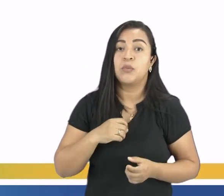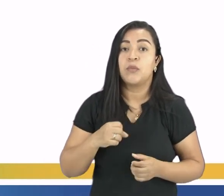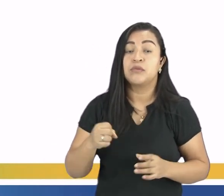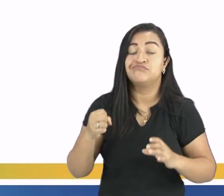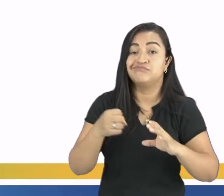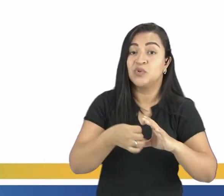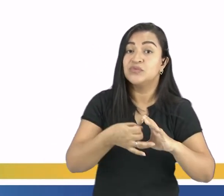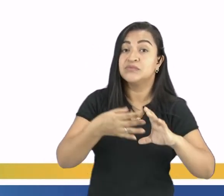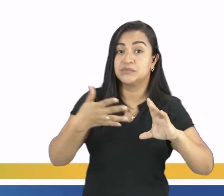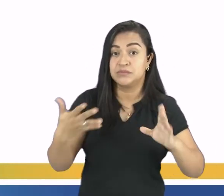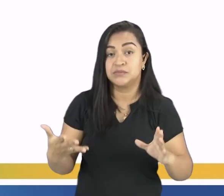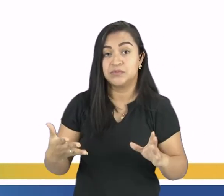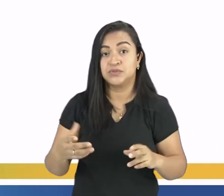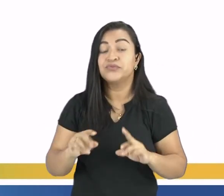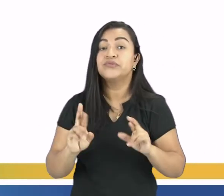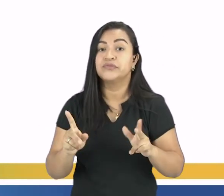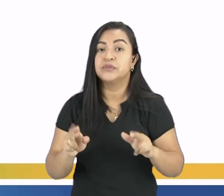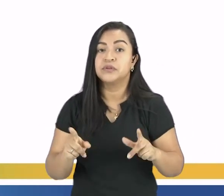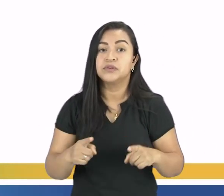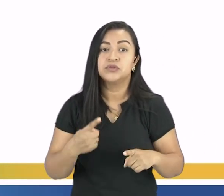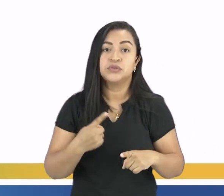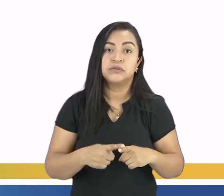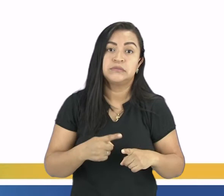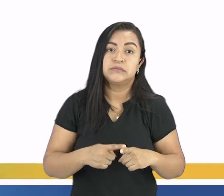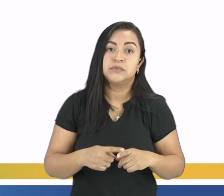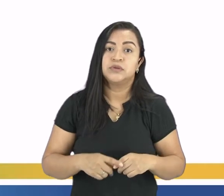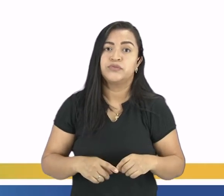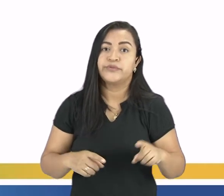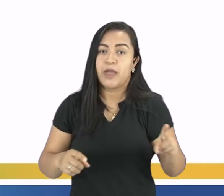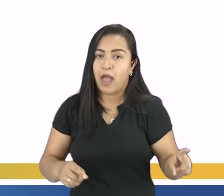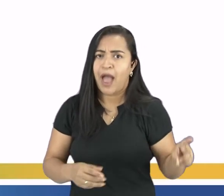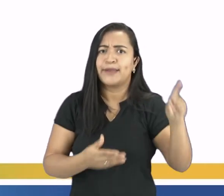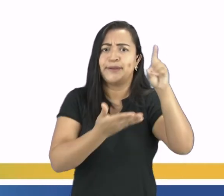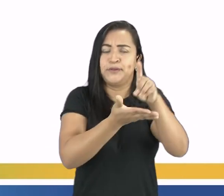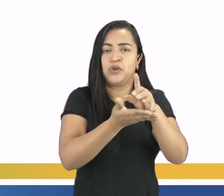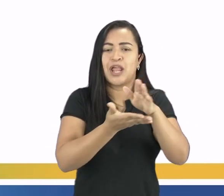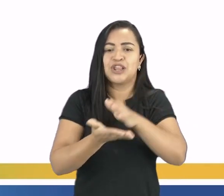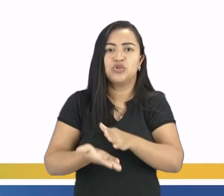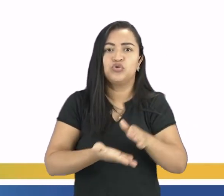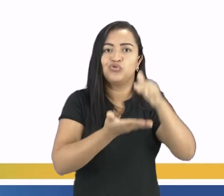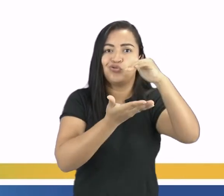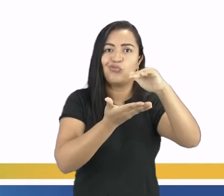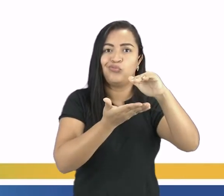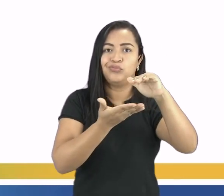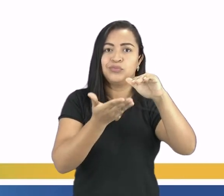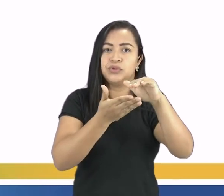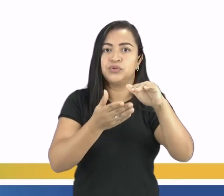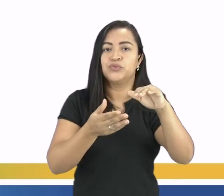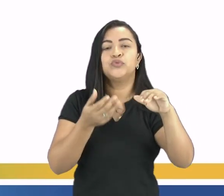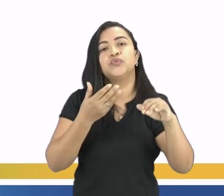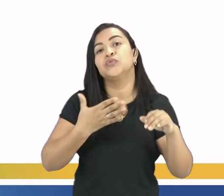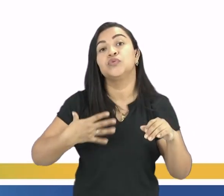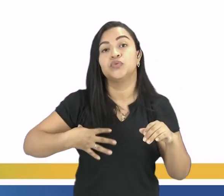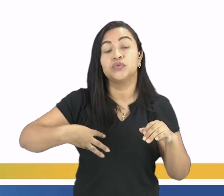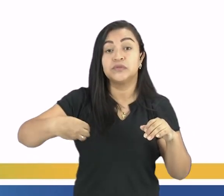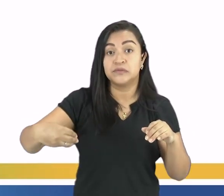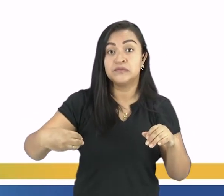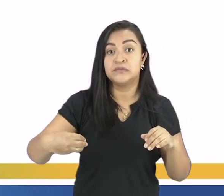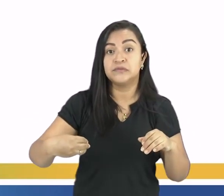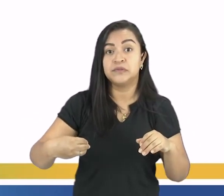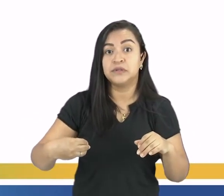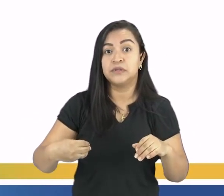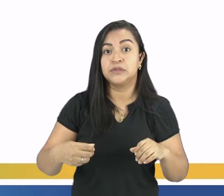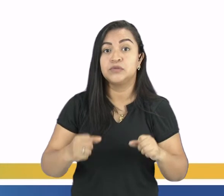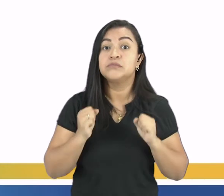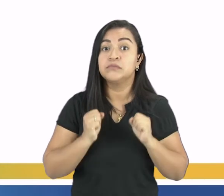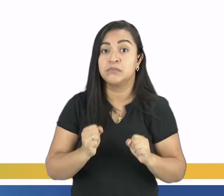tem até uma certa dominância na ocorrência do albinismo nos filhos deles, desse casal, né? Então pode